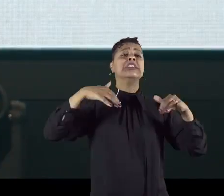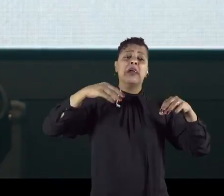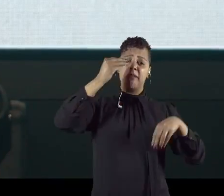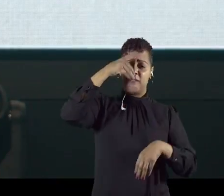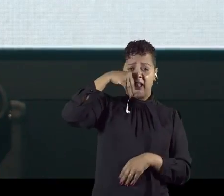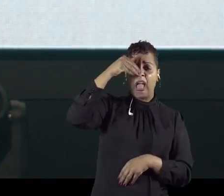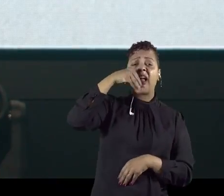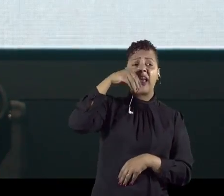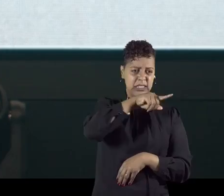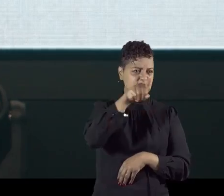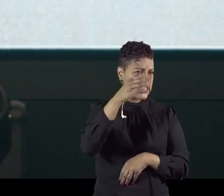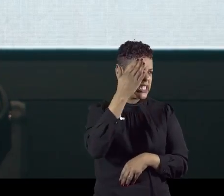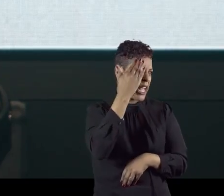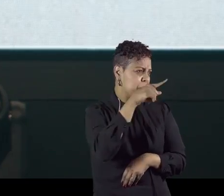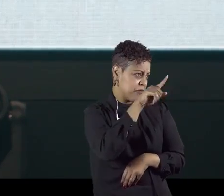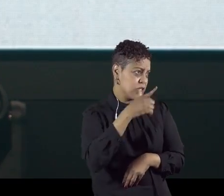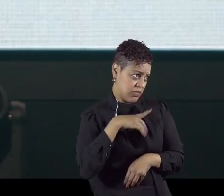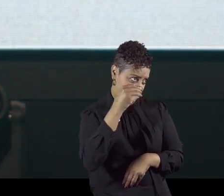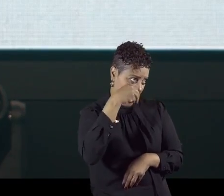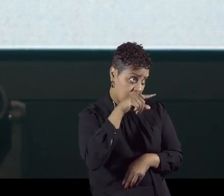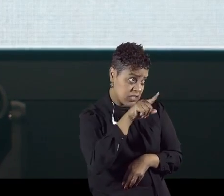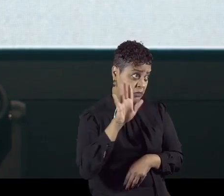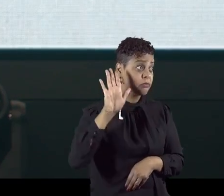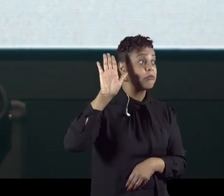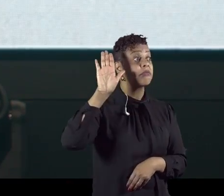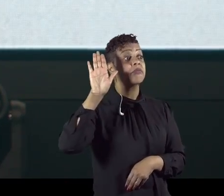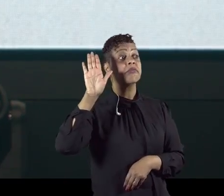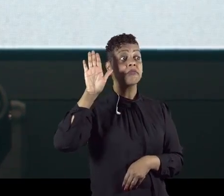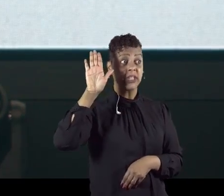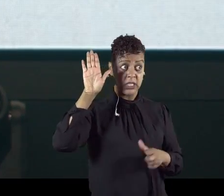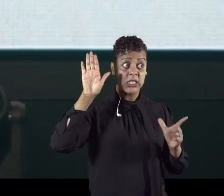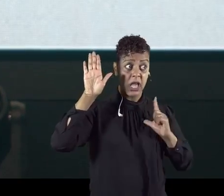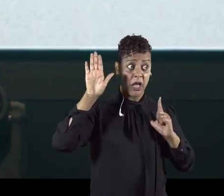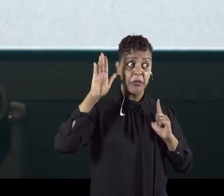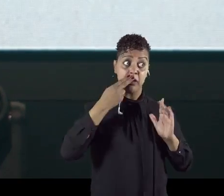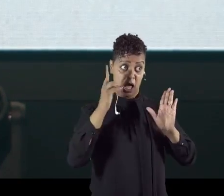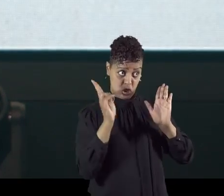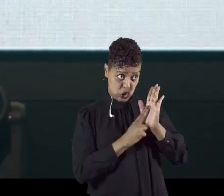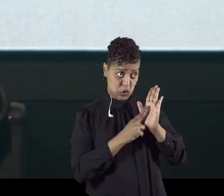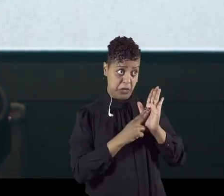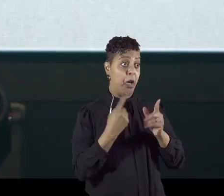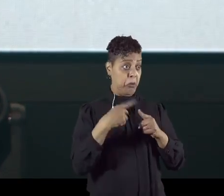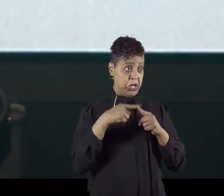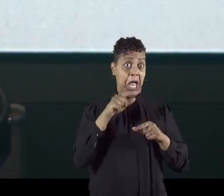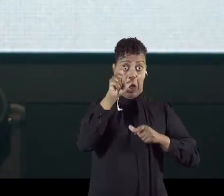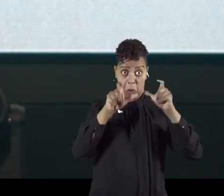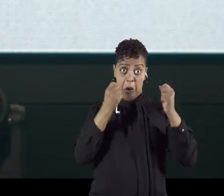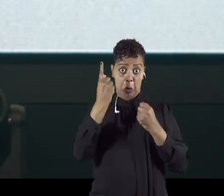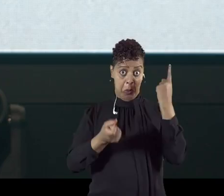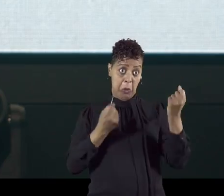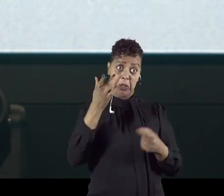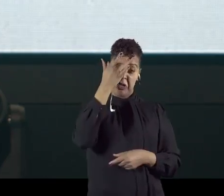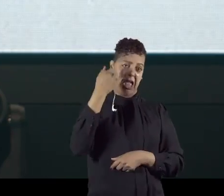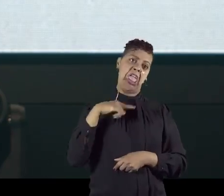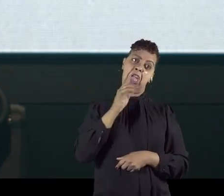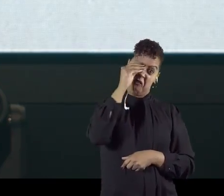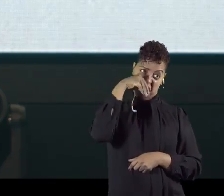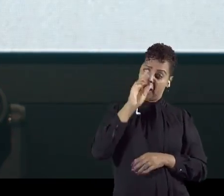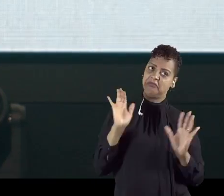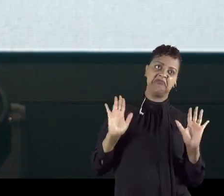cortes aqui consegue reconhecer a sua fraqueza é que tem gente que acredita que não tem fraqueza